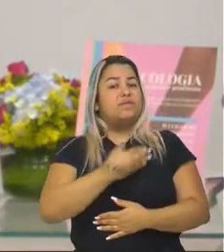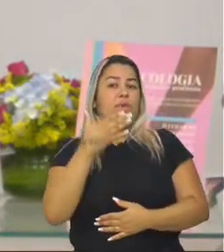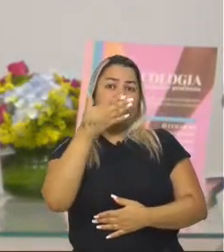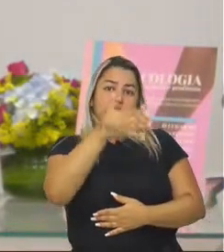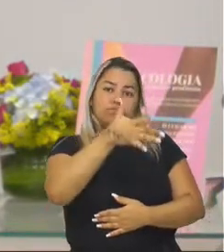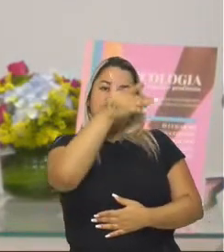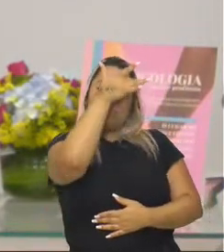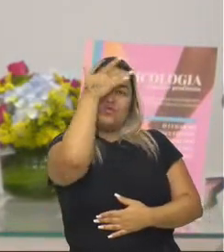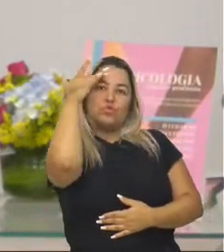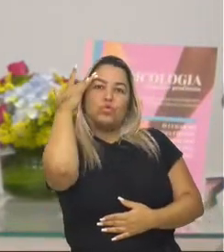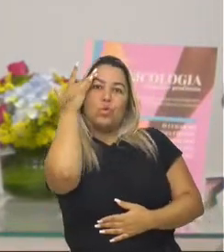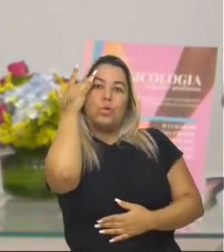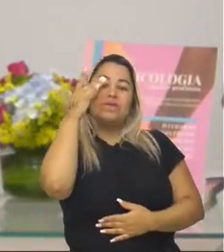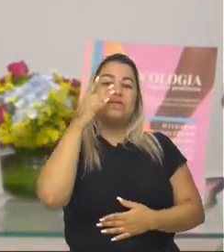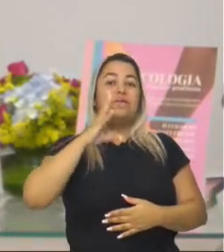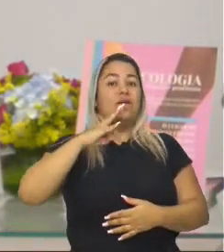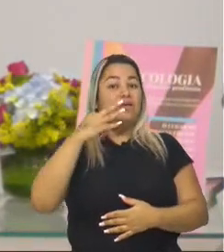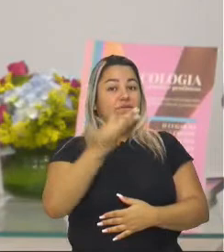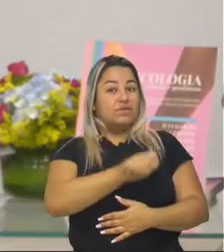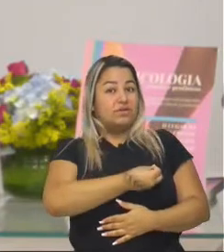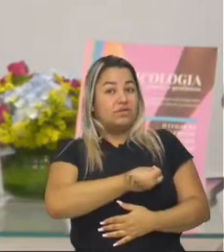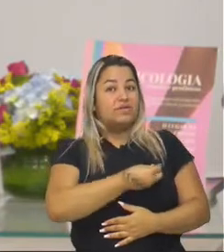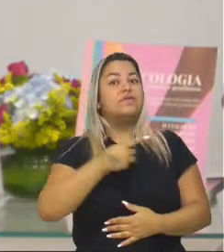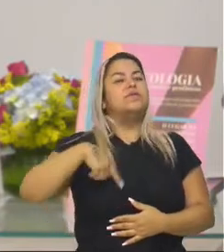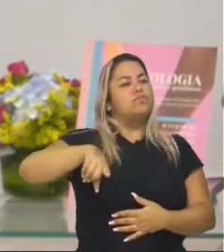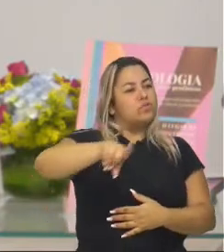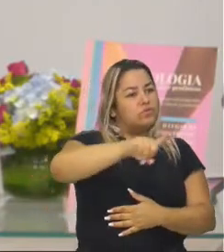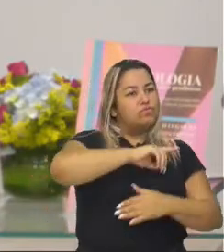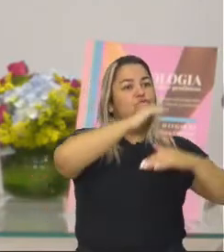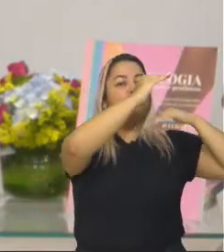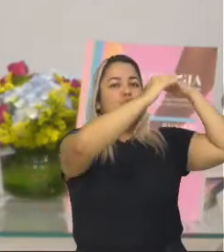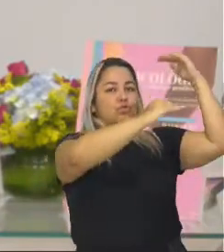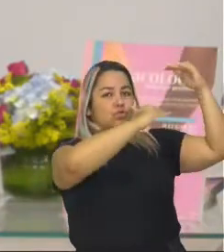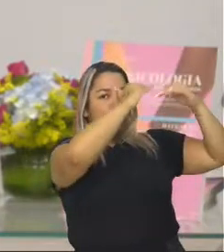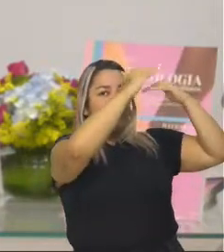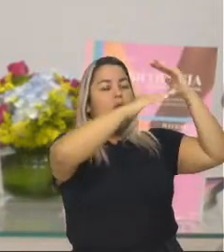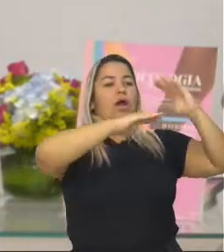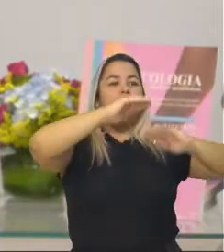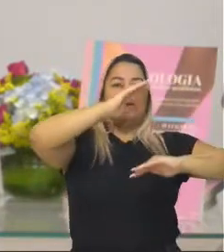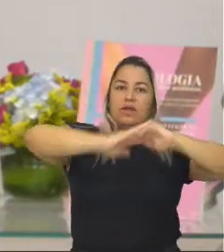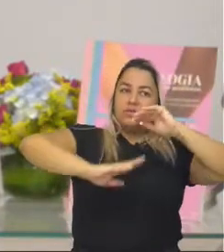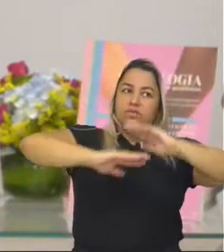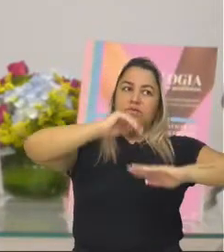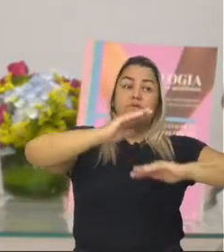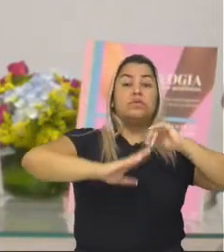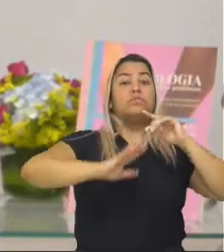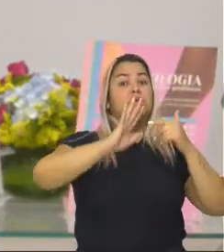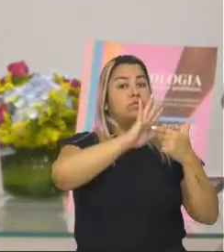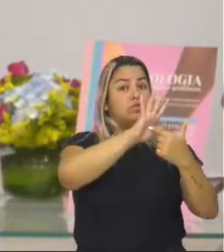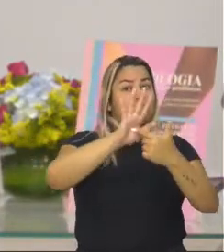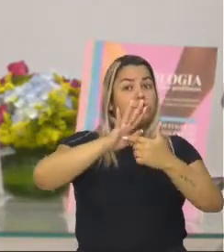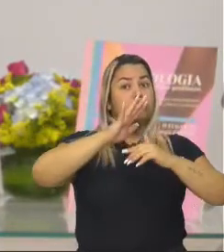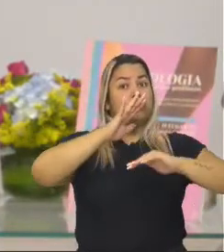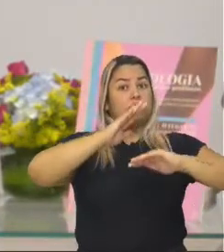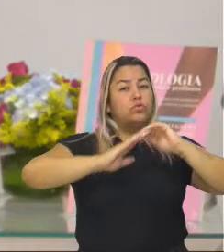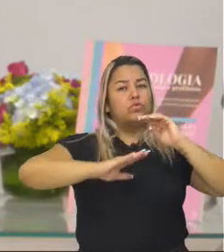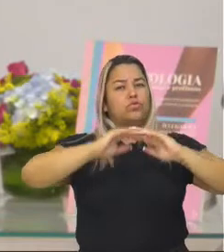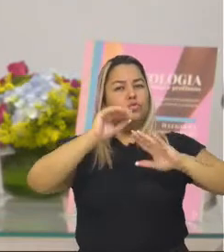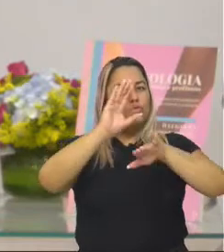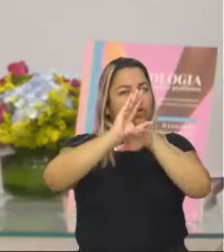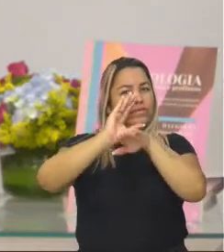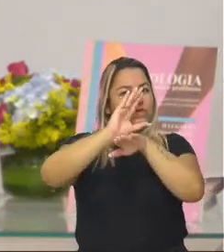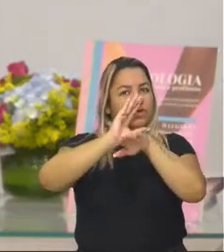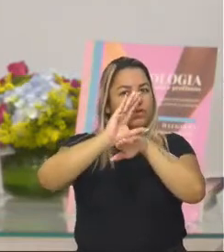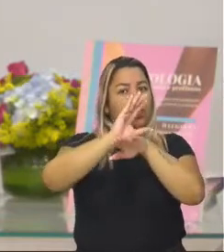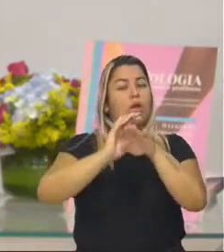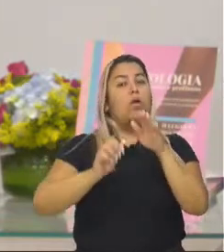pessoas trans, mas de lá para cá, nós também desenvolvemos ações. Tem aqui em destaque 2 ações do Conselho.